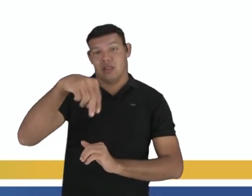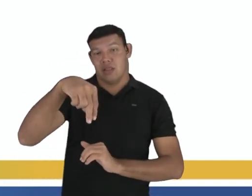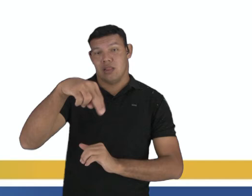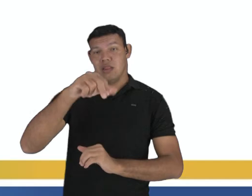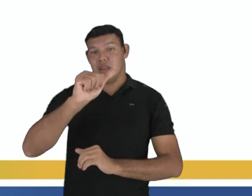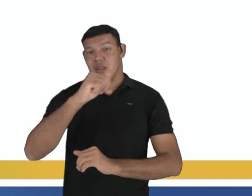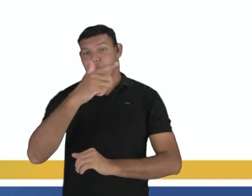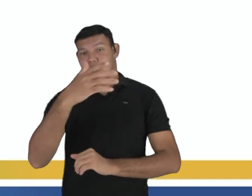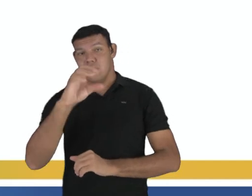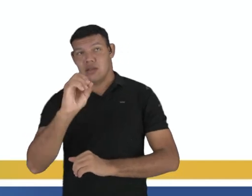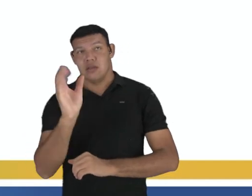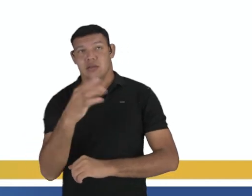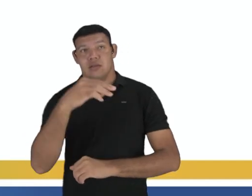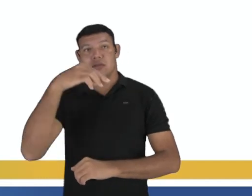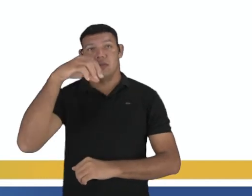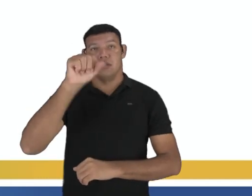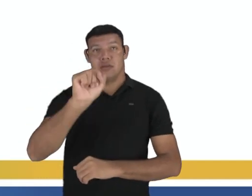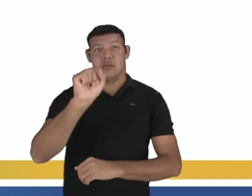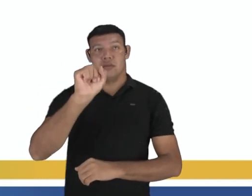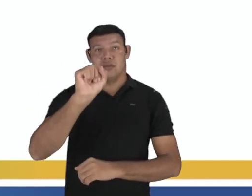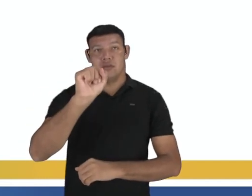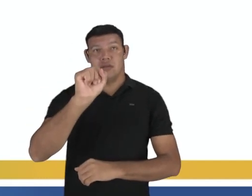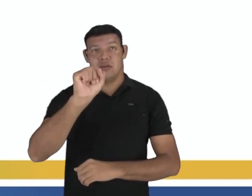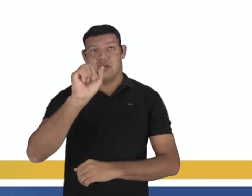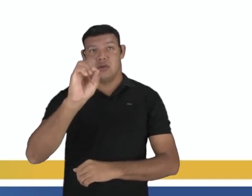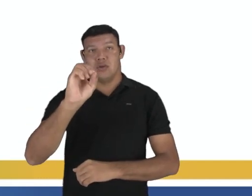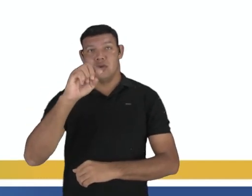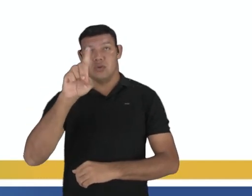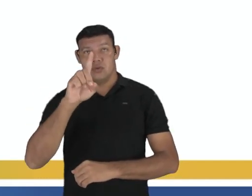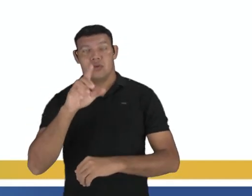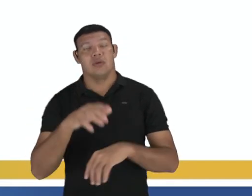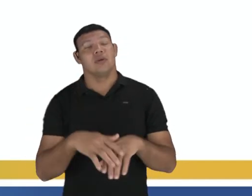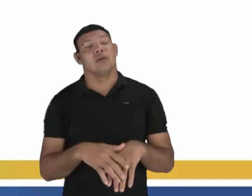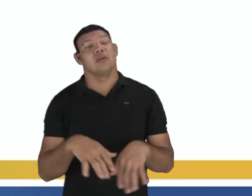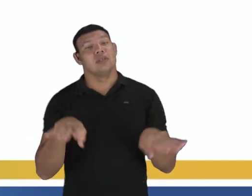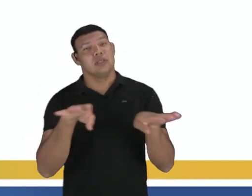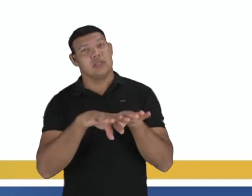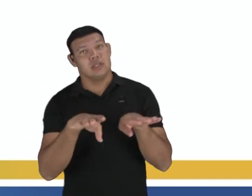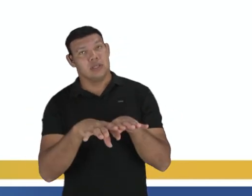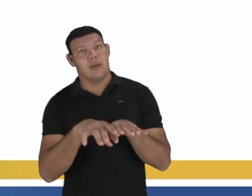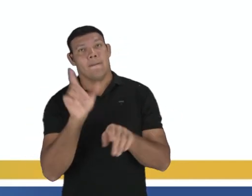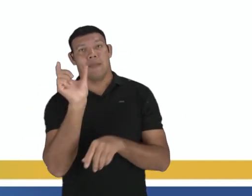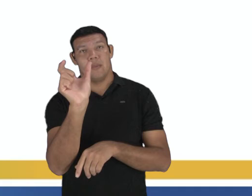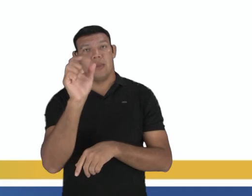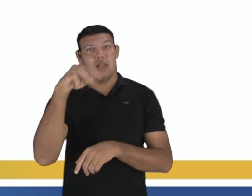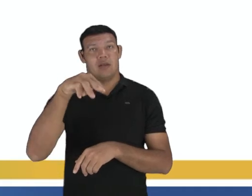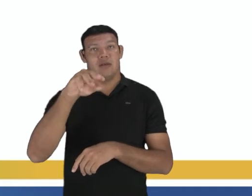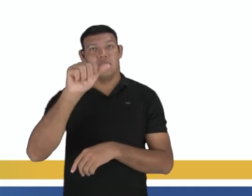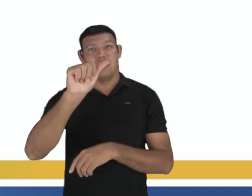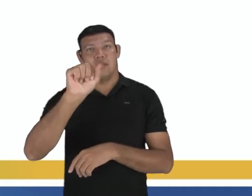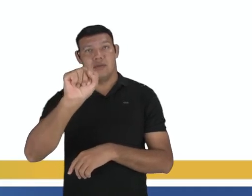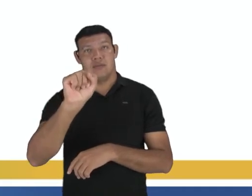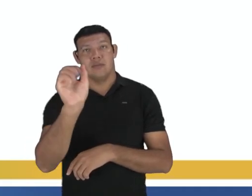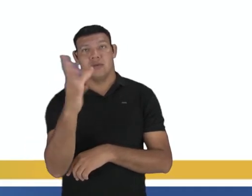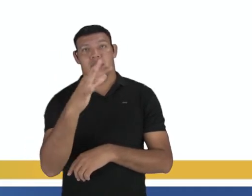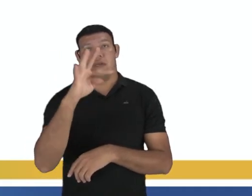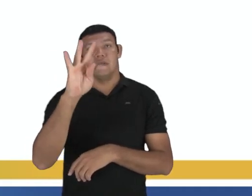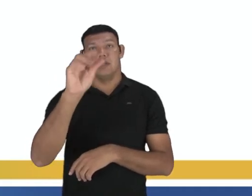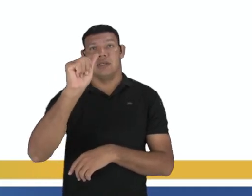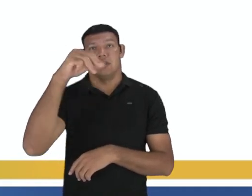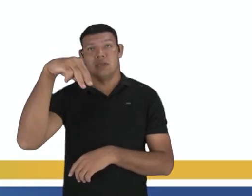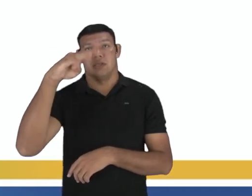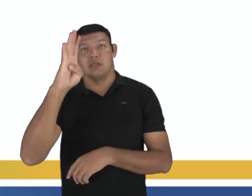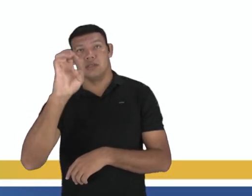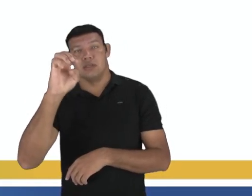só, e o mas também, que é um operador de adição. Na letra D,